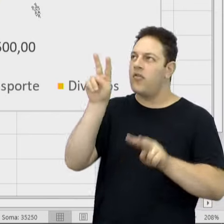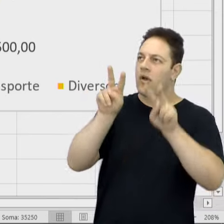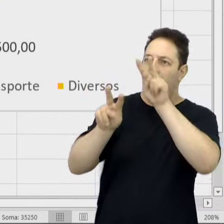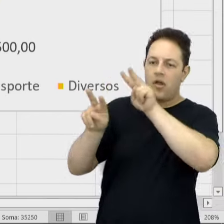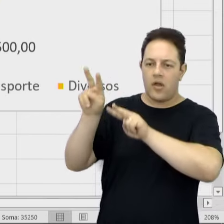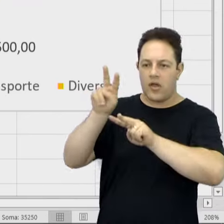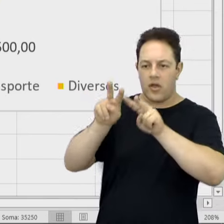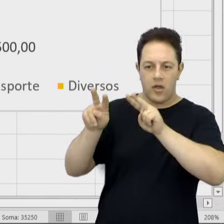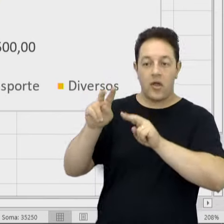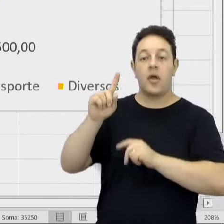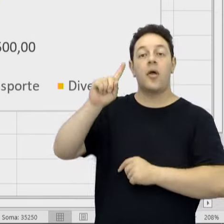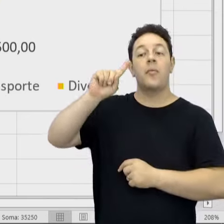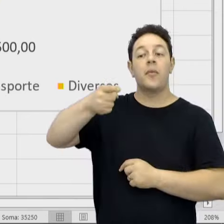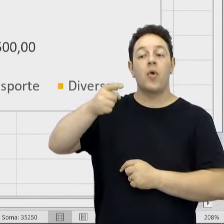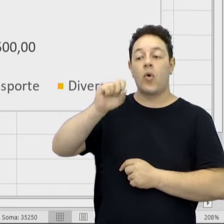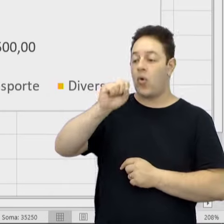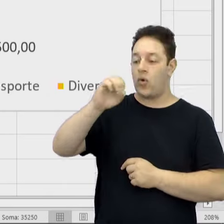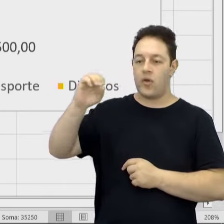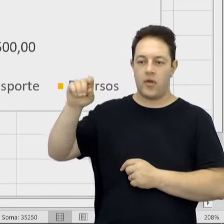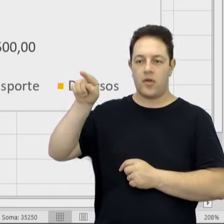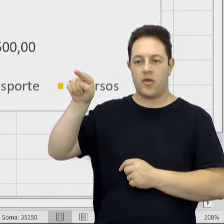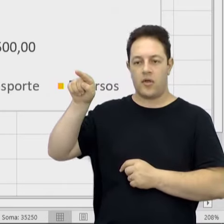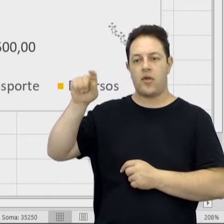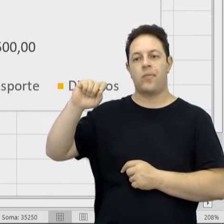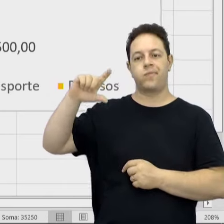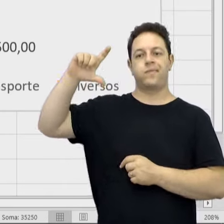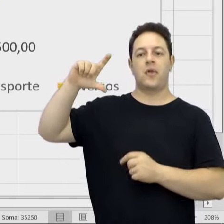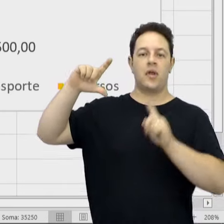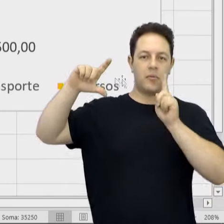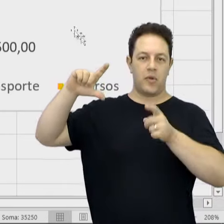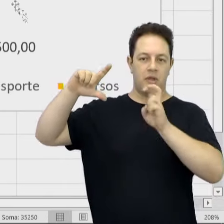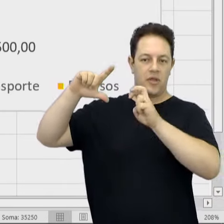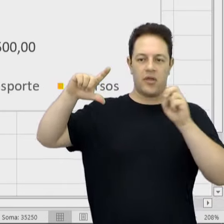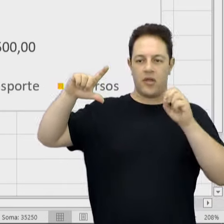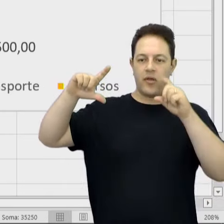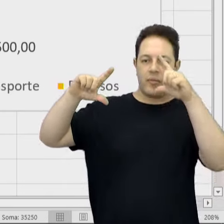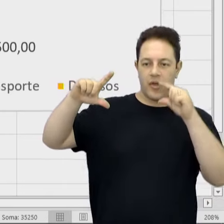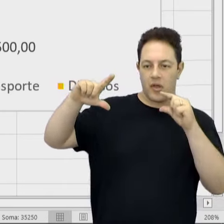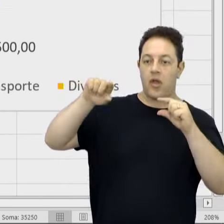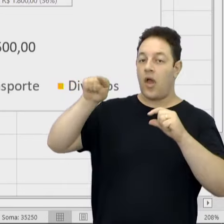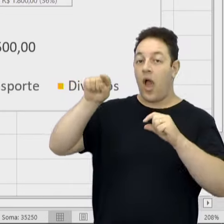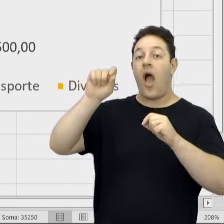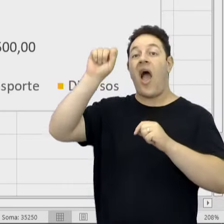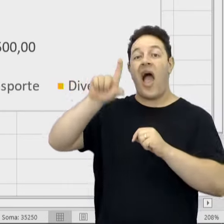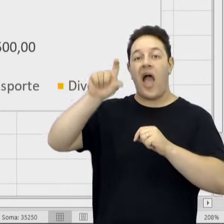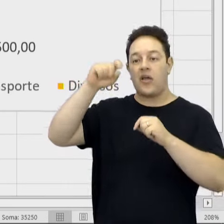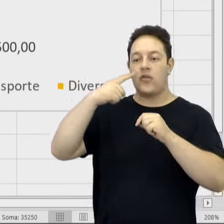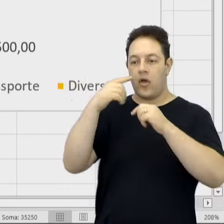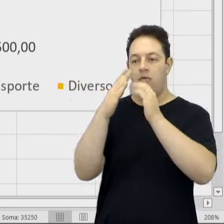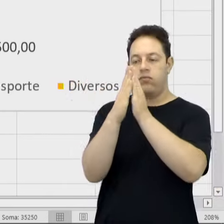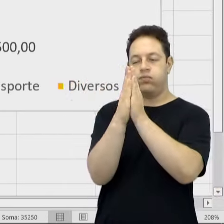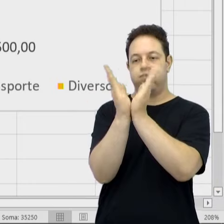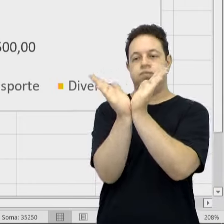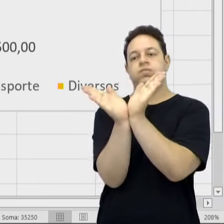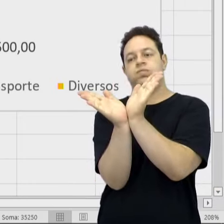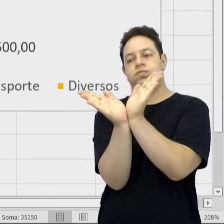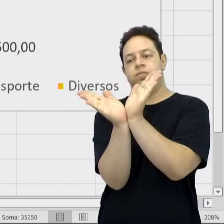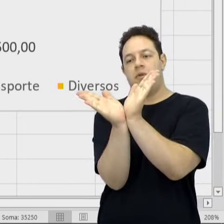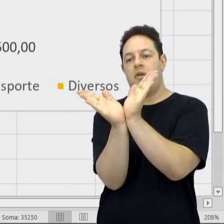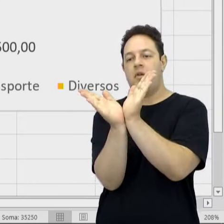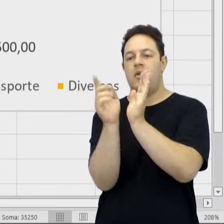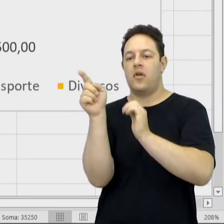que 1.800 é maior que 1.500. Então o azul está indicando aí mais do que o laranja, do